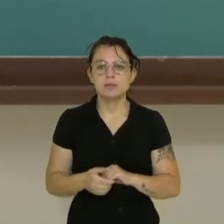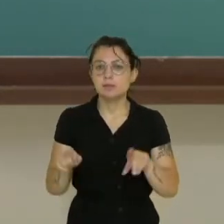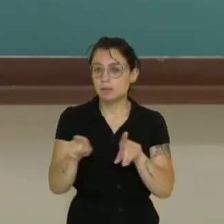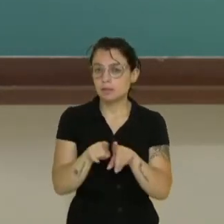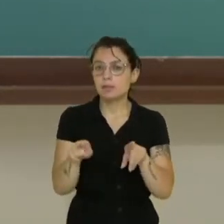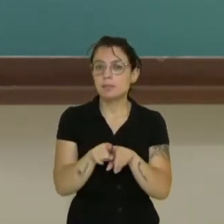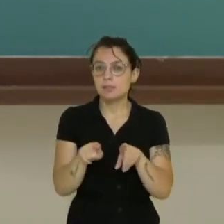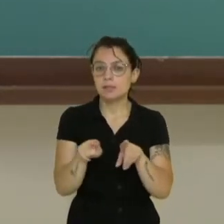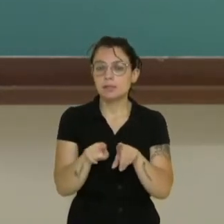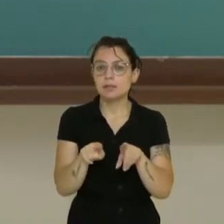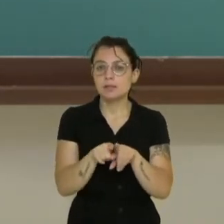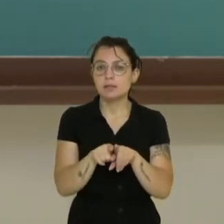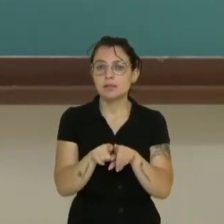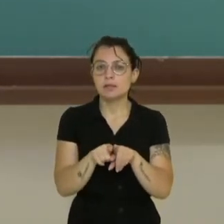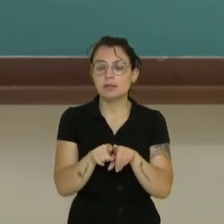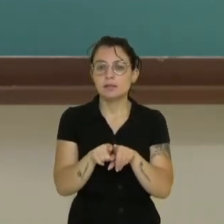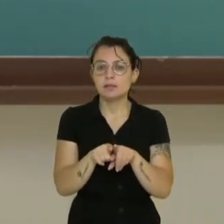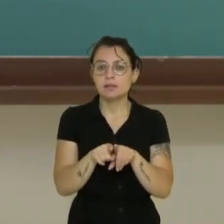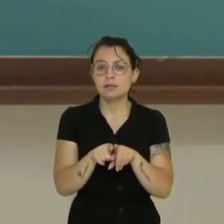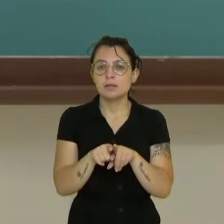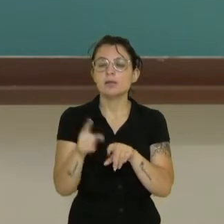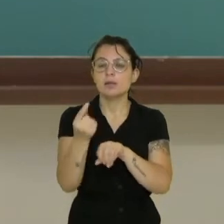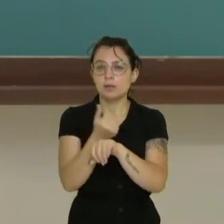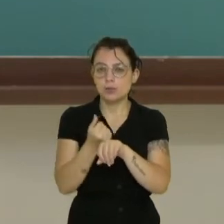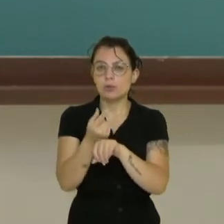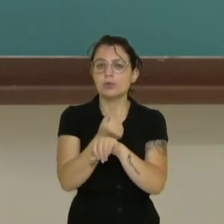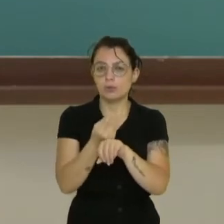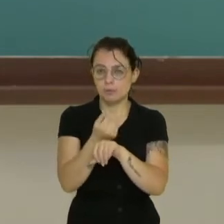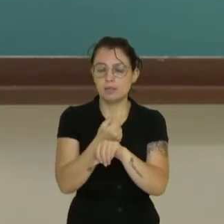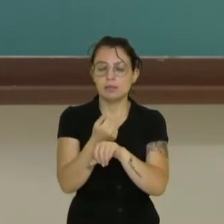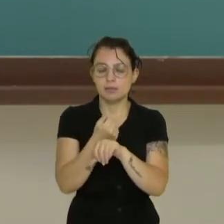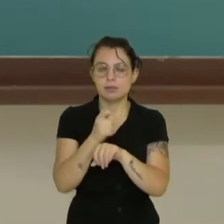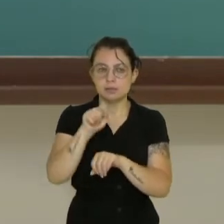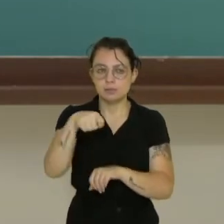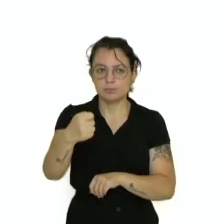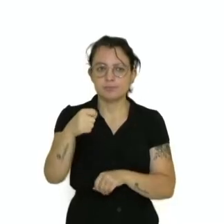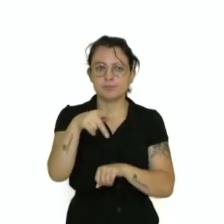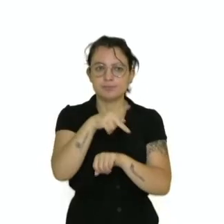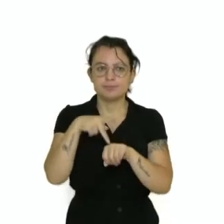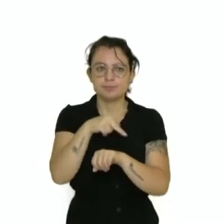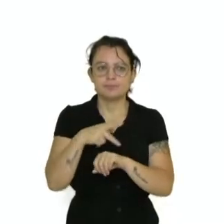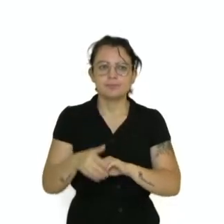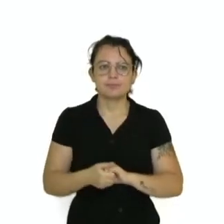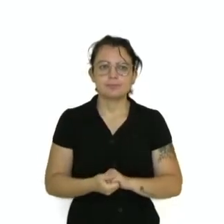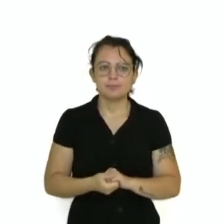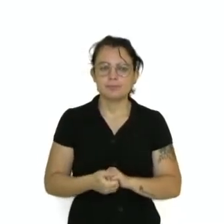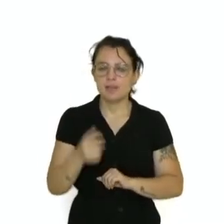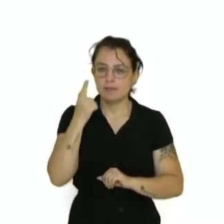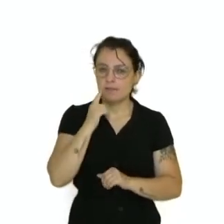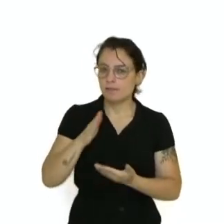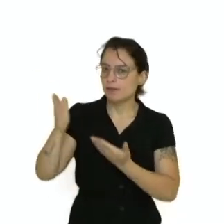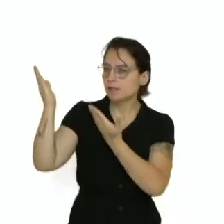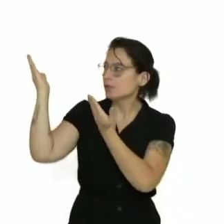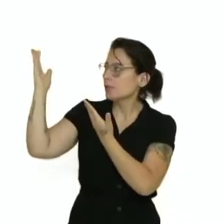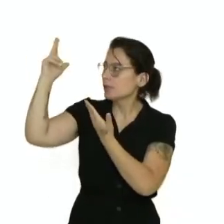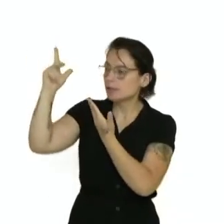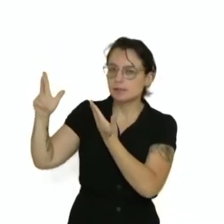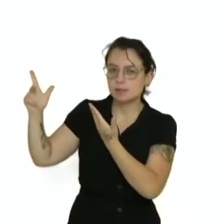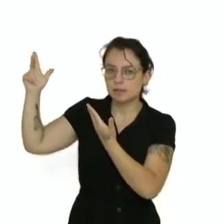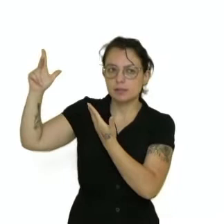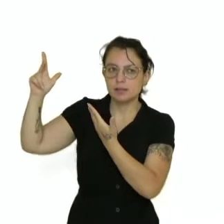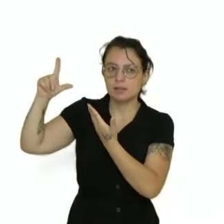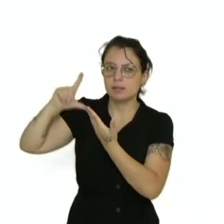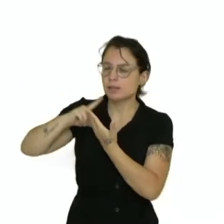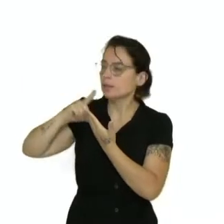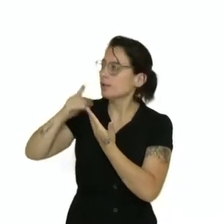até mesmo a questão econômica dos países. Bem, nesse caso, nós temos a